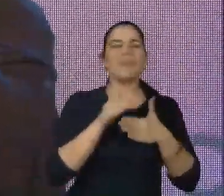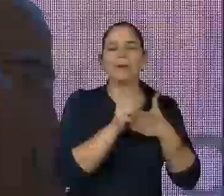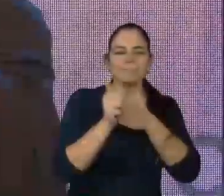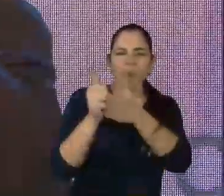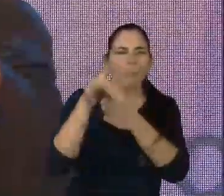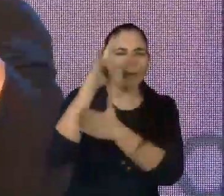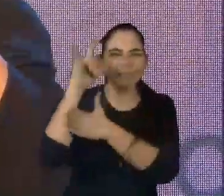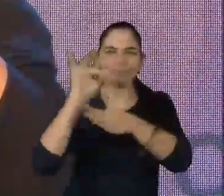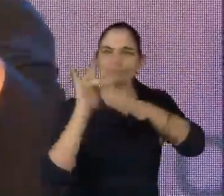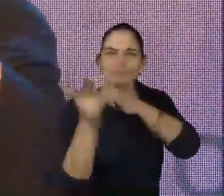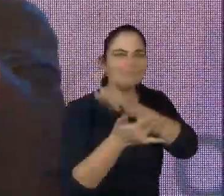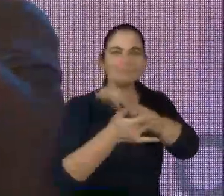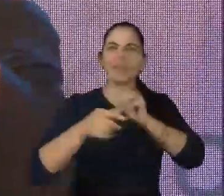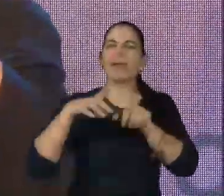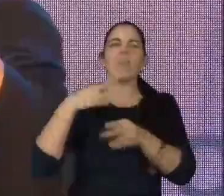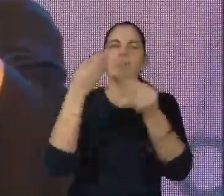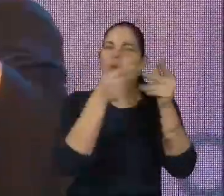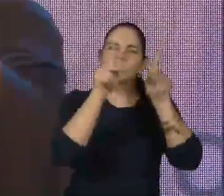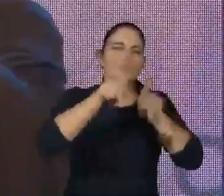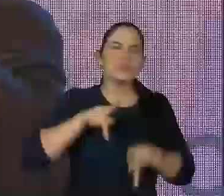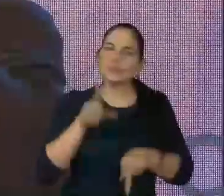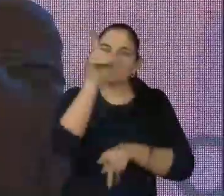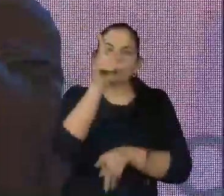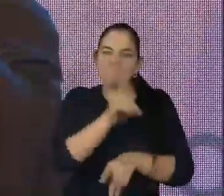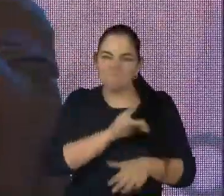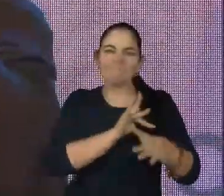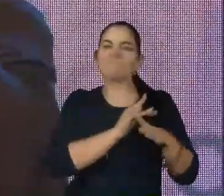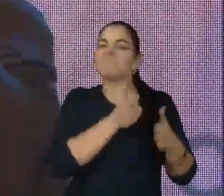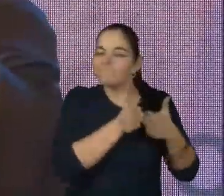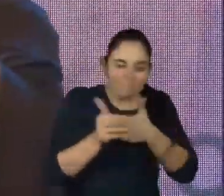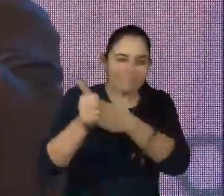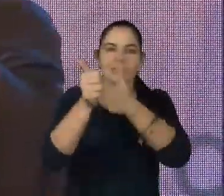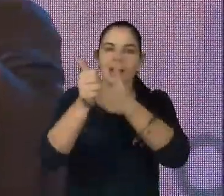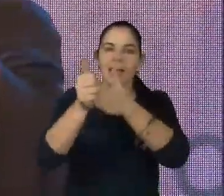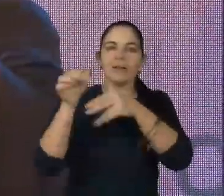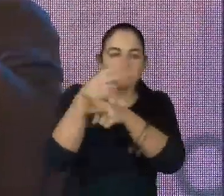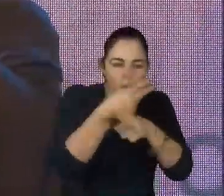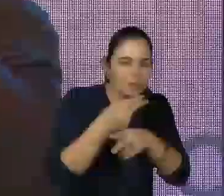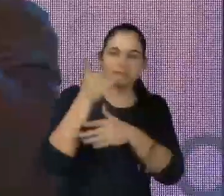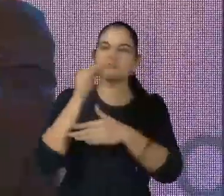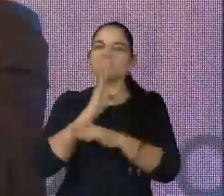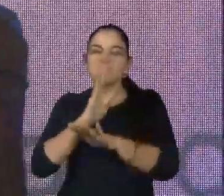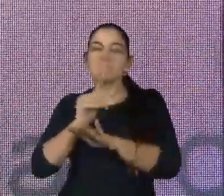Sigam tantas outras pessoas com deficiência no Instagram. Procure saber mais sobre elas.